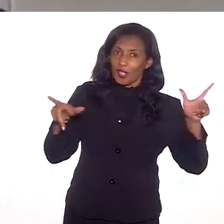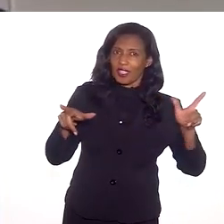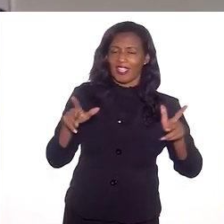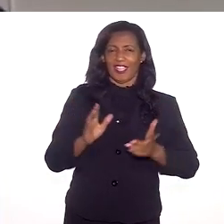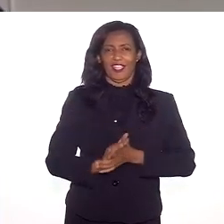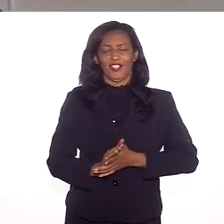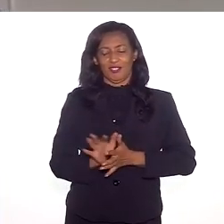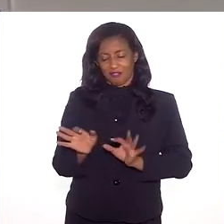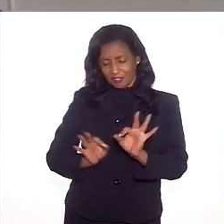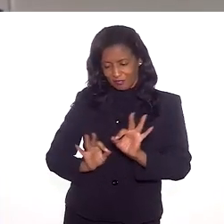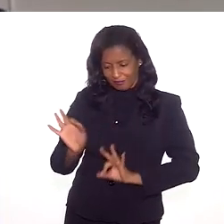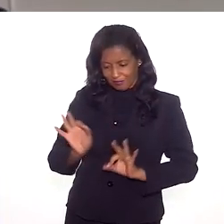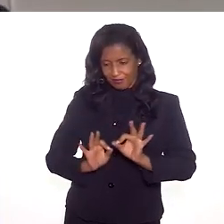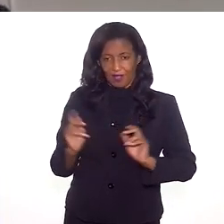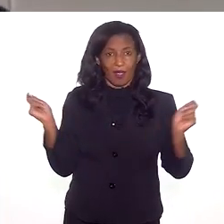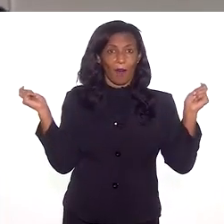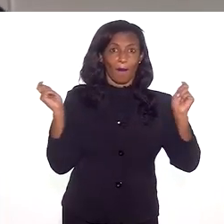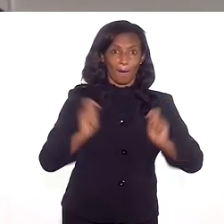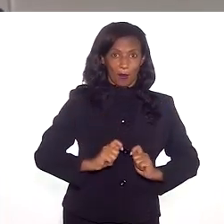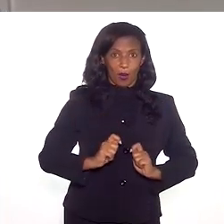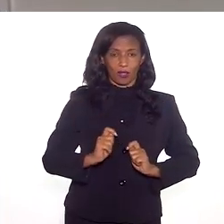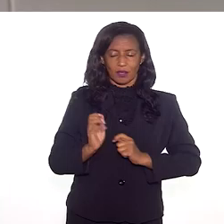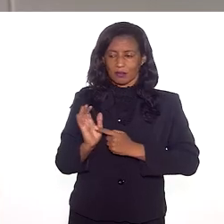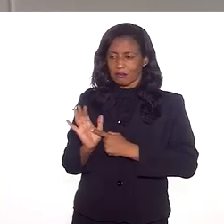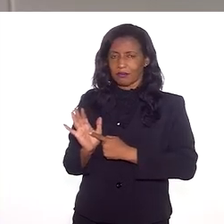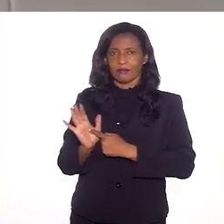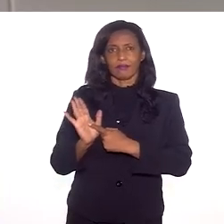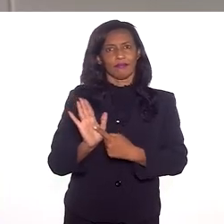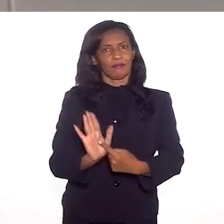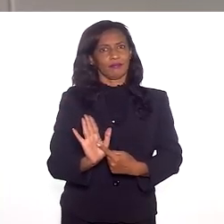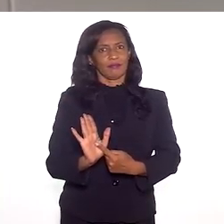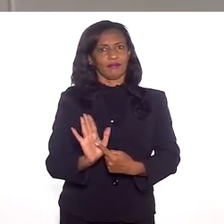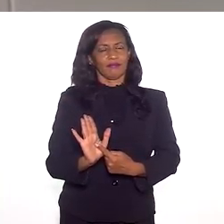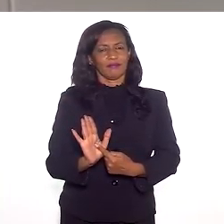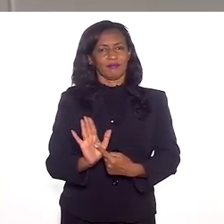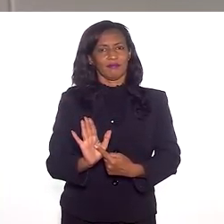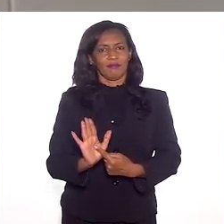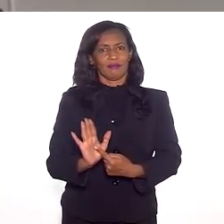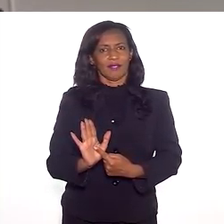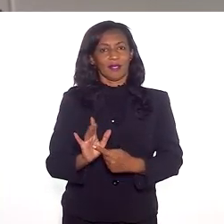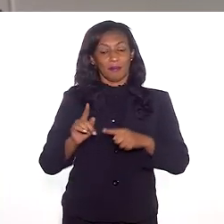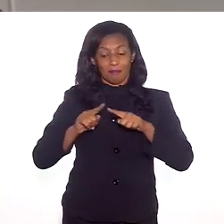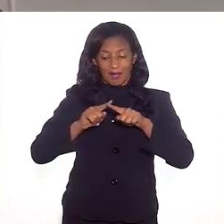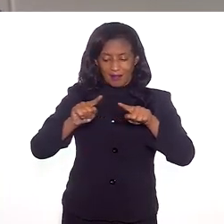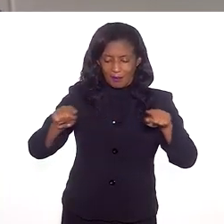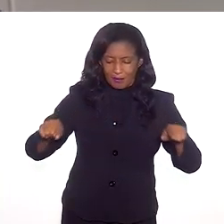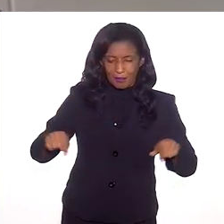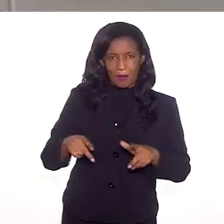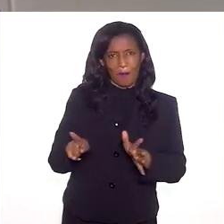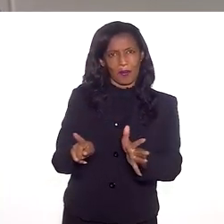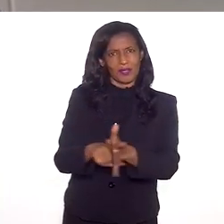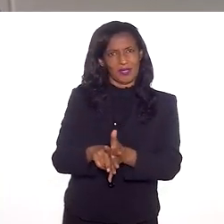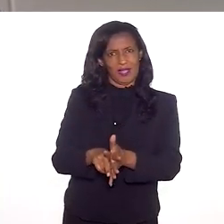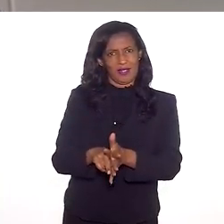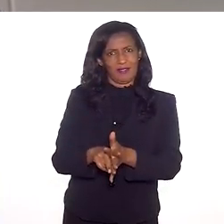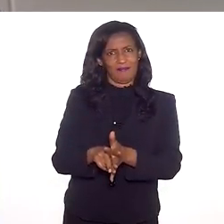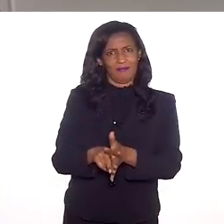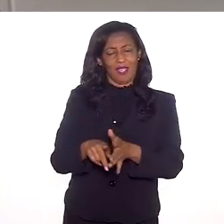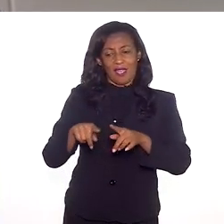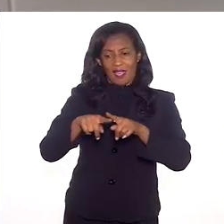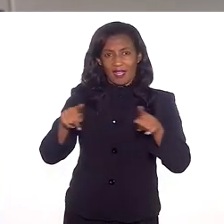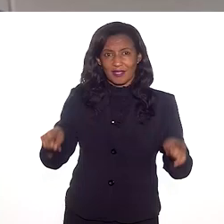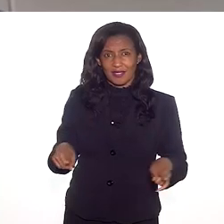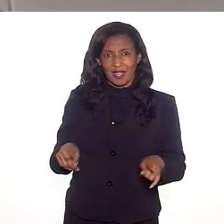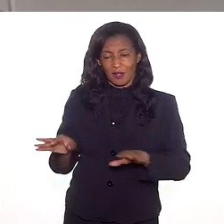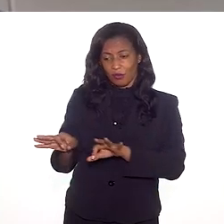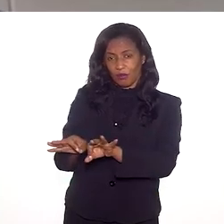diferente, que de alguma forma possa ser ressaltada, né, pela acústica da Sala Cecília Meirelles. Né? A Sala Cecília Meirelles ela